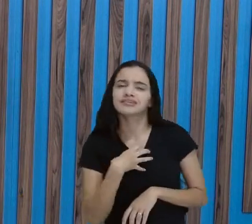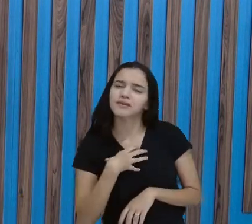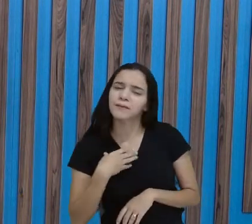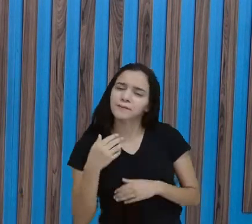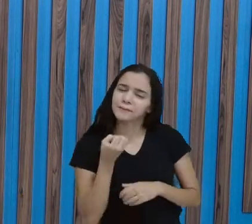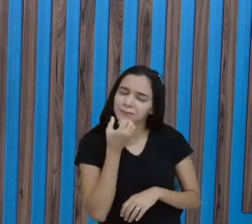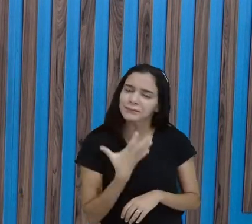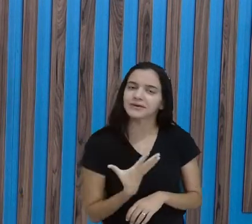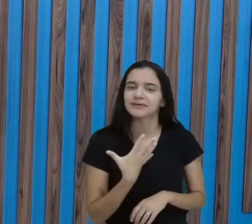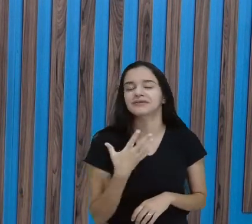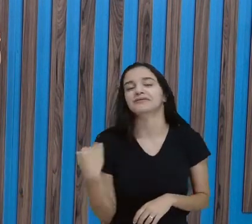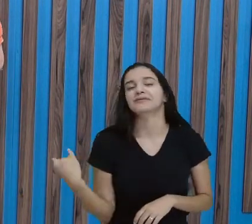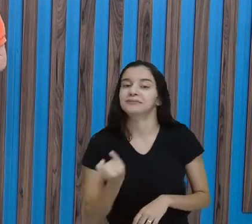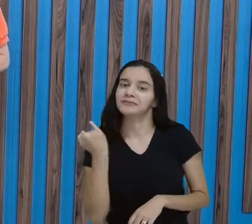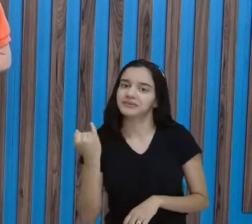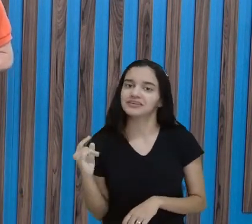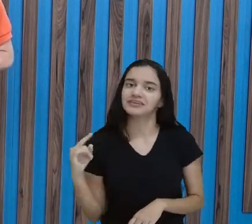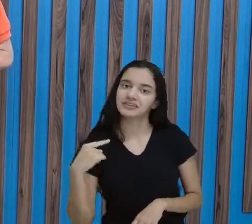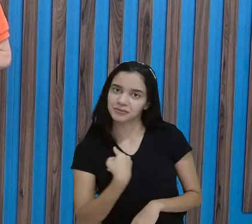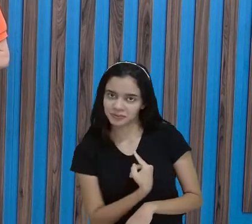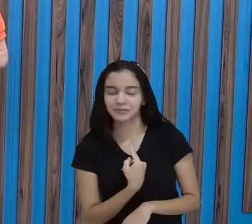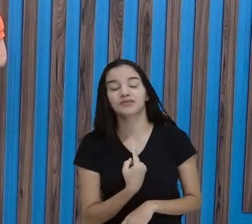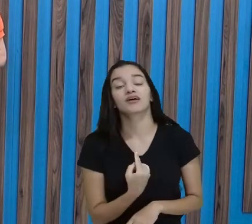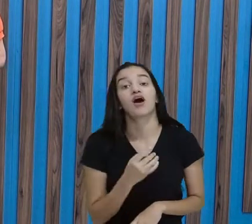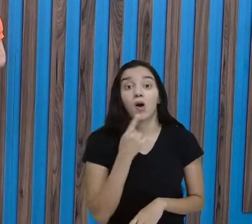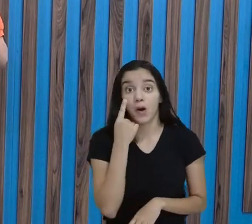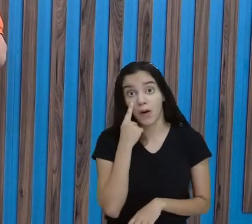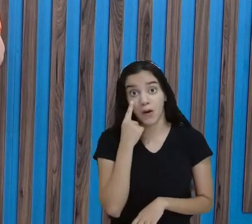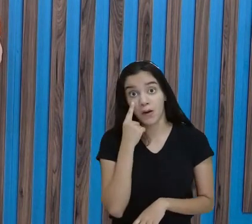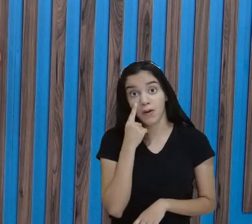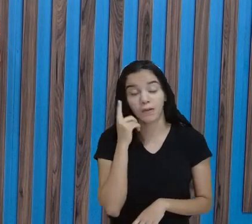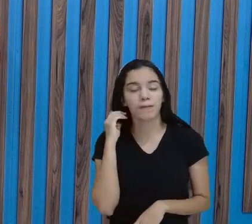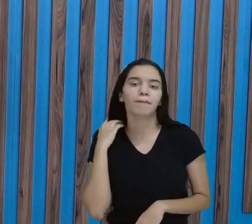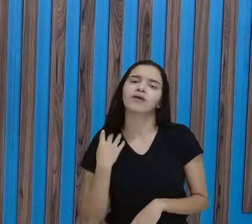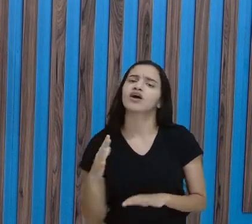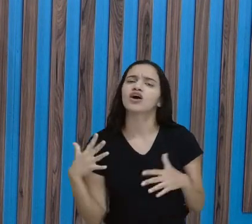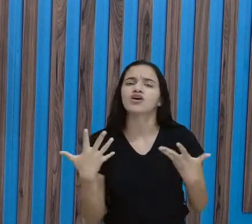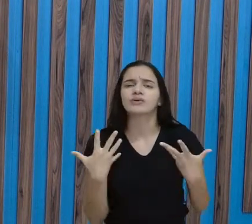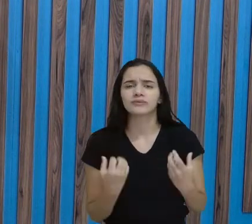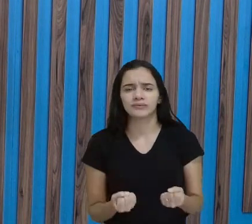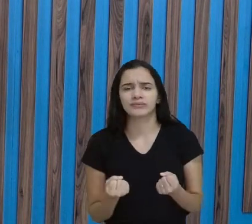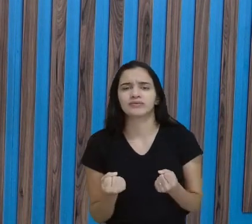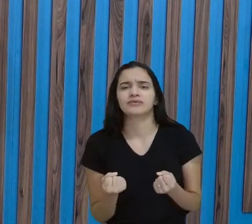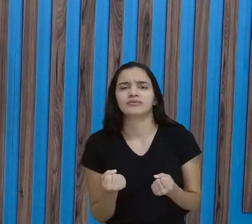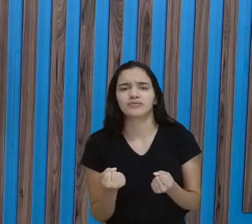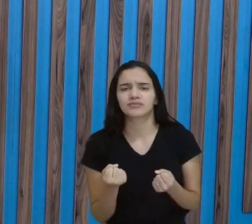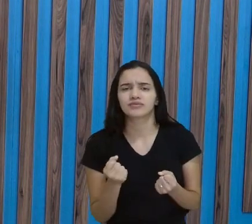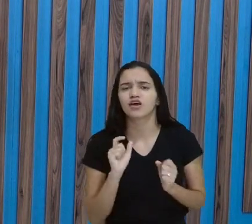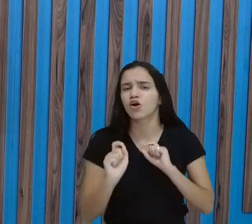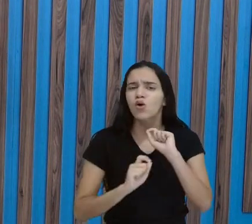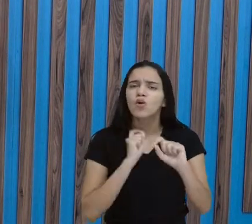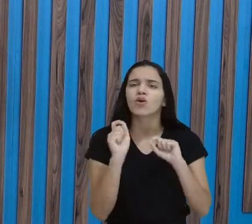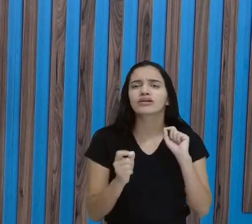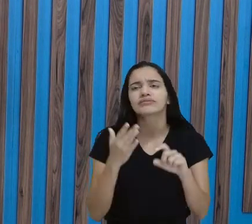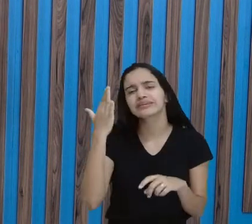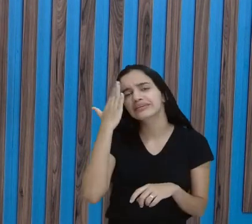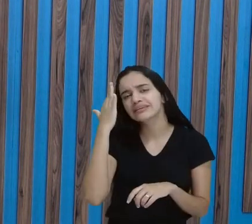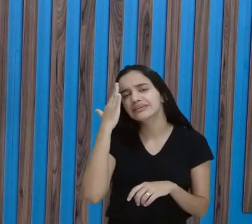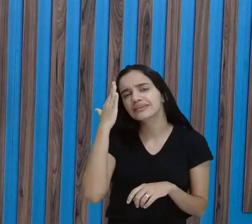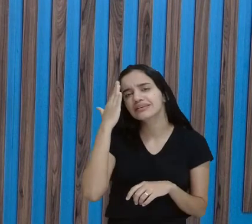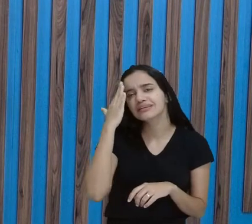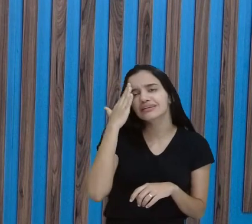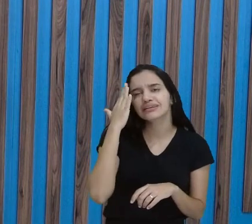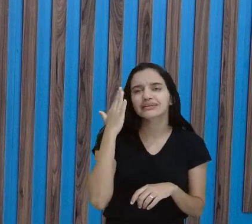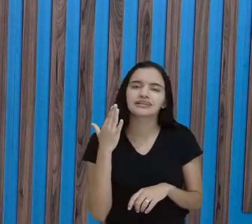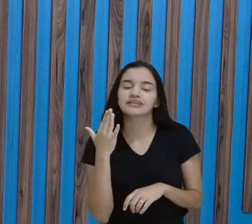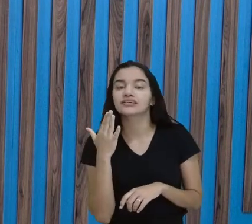é você estar aqui com a gente, tá? Então, vamos falar um pouquinho o que você entende sobre... Isso